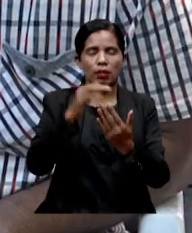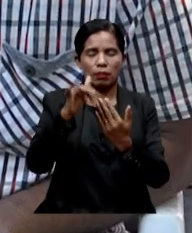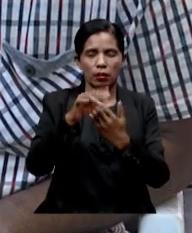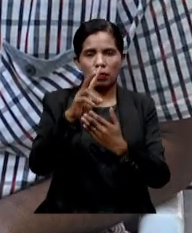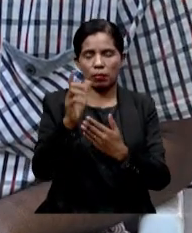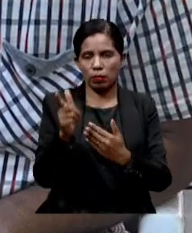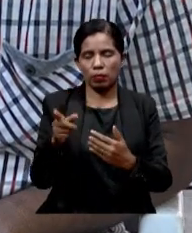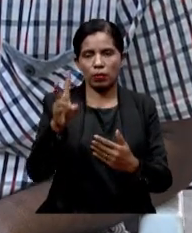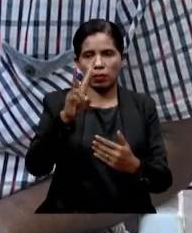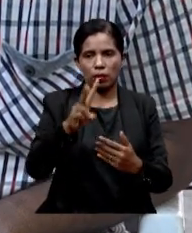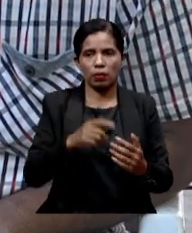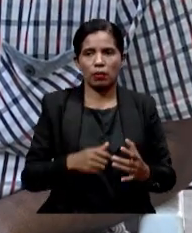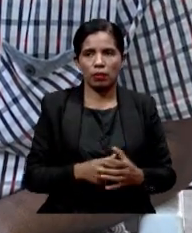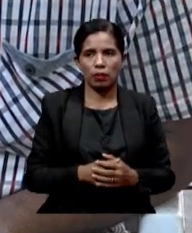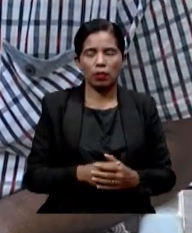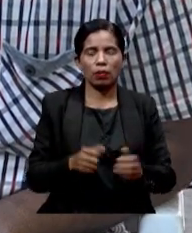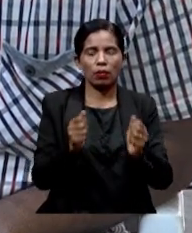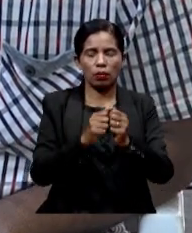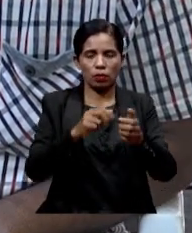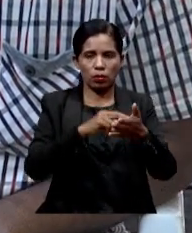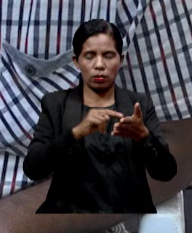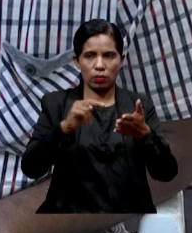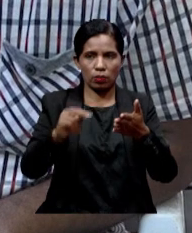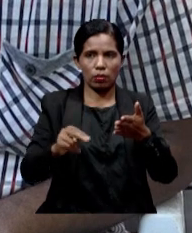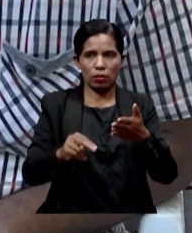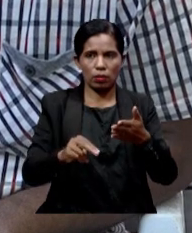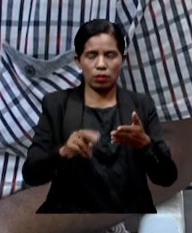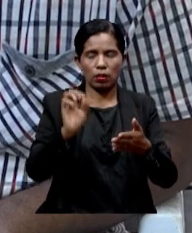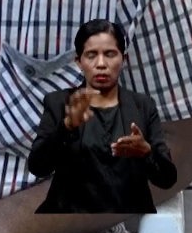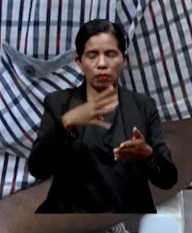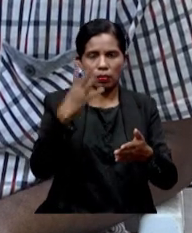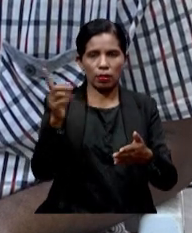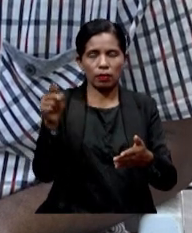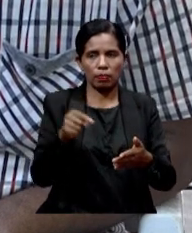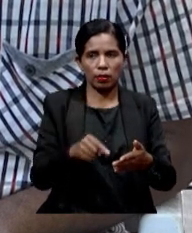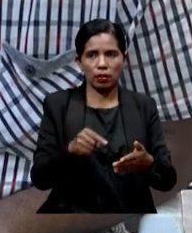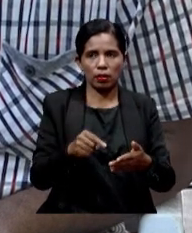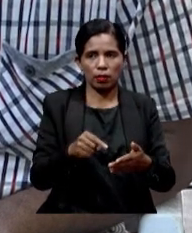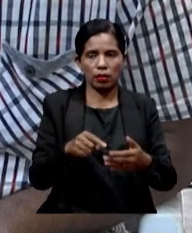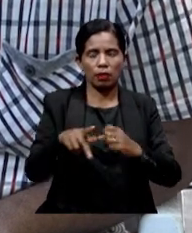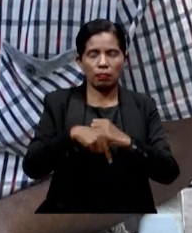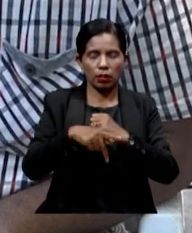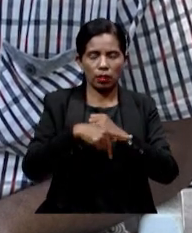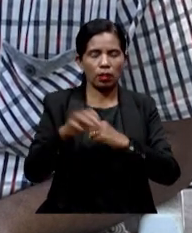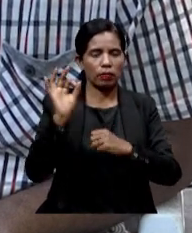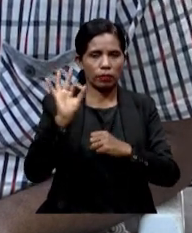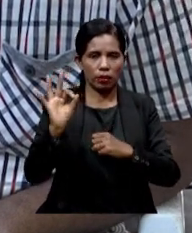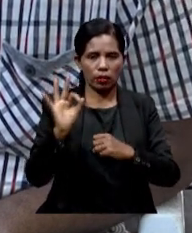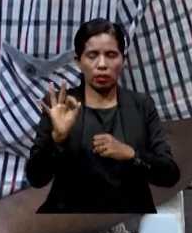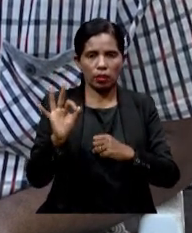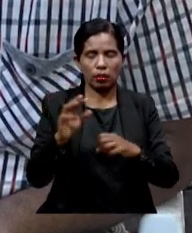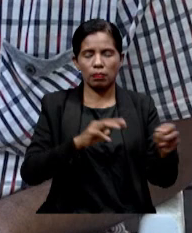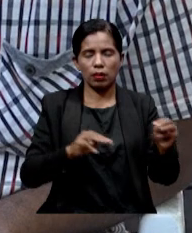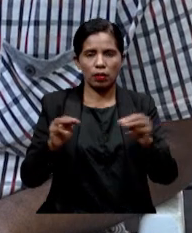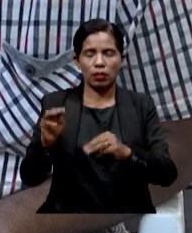2022, ho numero referensia seluruh singhat bara Partido Frente Mudança, barra